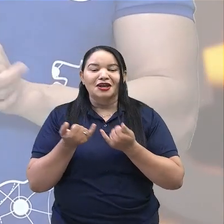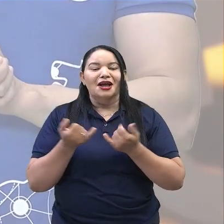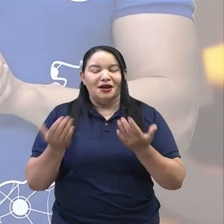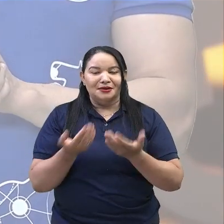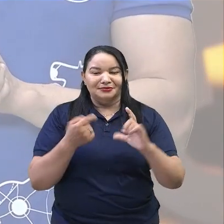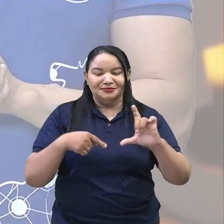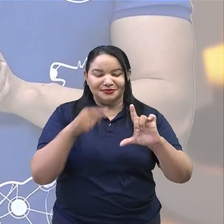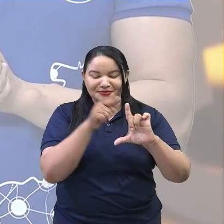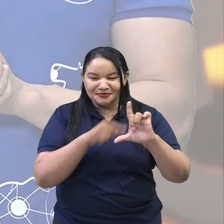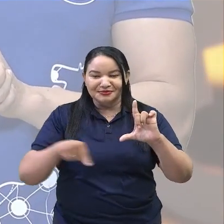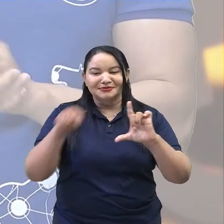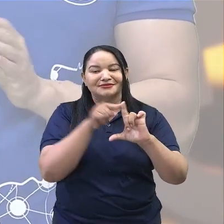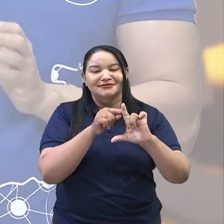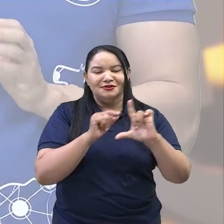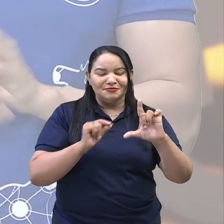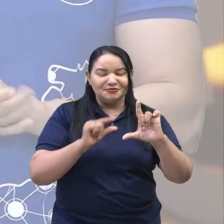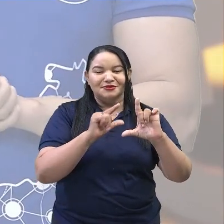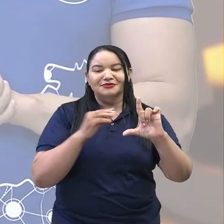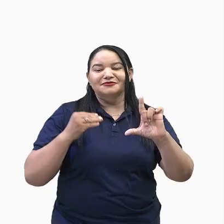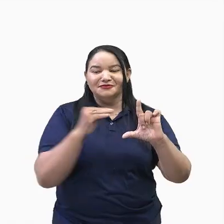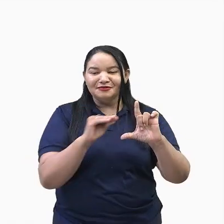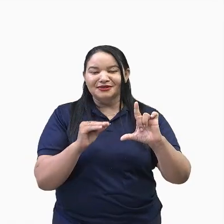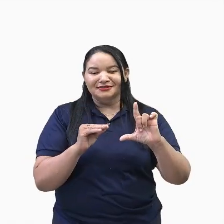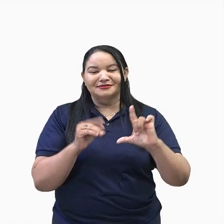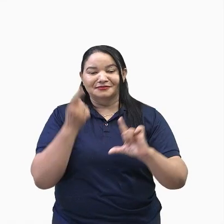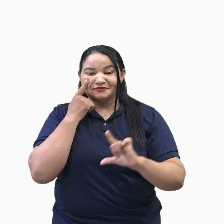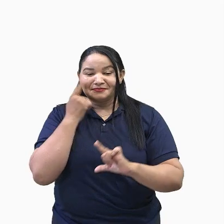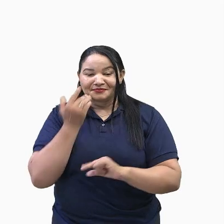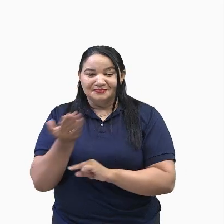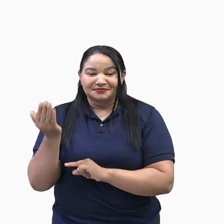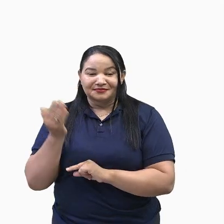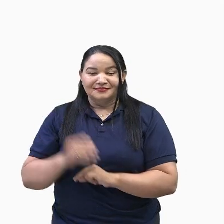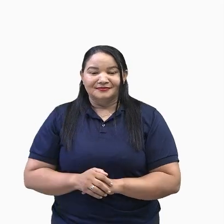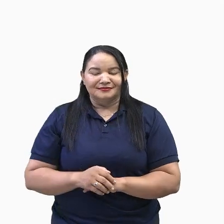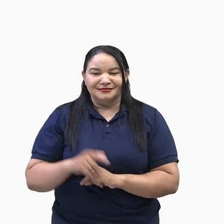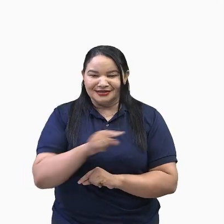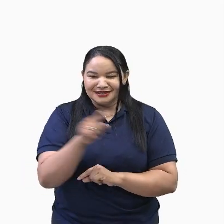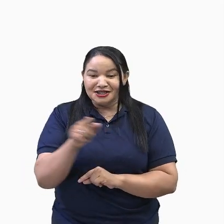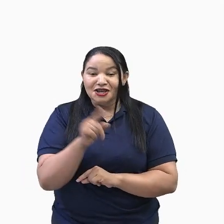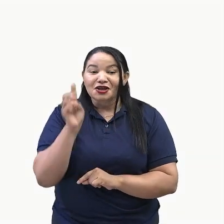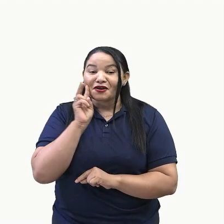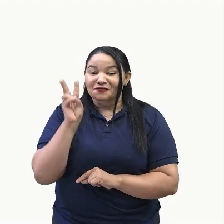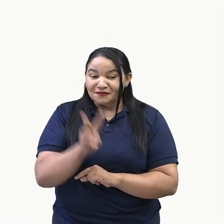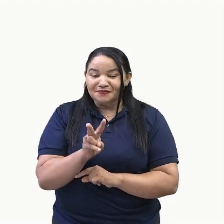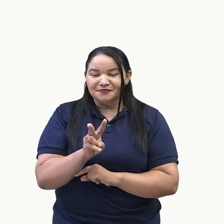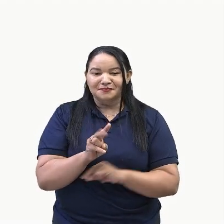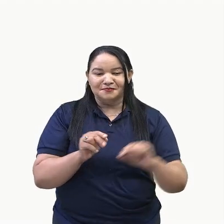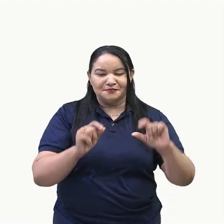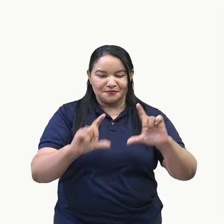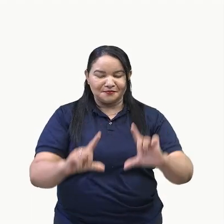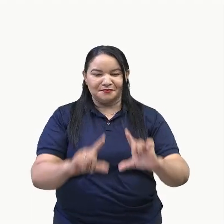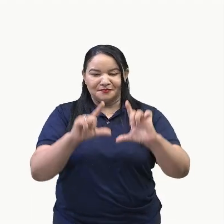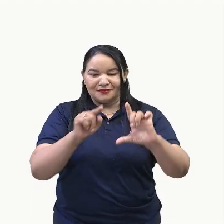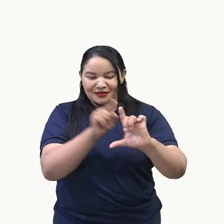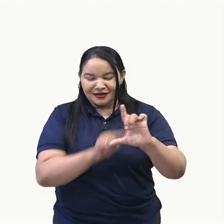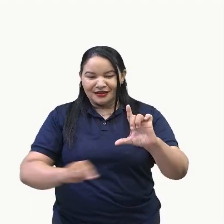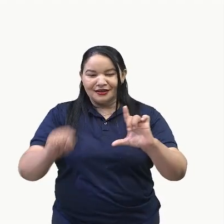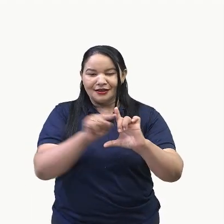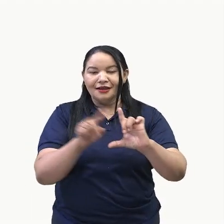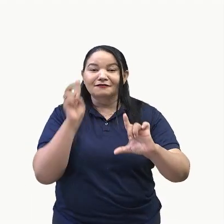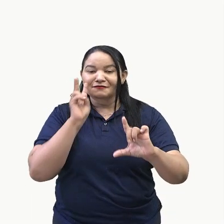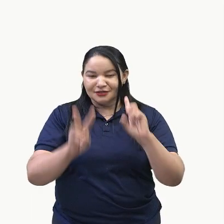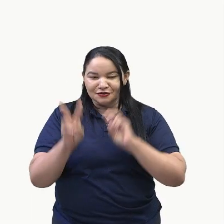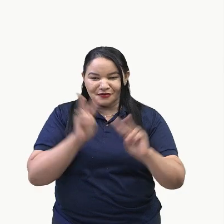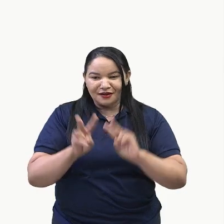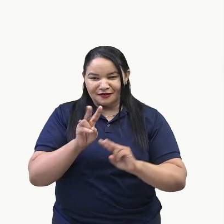em um gráfico de pixel setorizado. Acompanhe aqui comigo. Olha, vocês conseguem observar que o gráfico de pixel ele é muito visual, né?